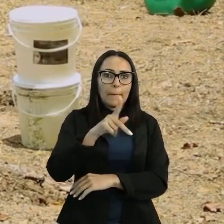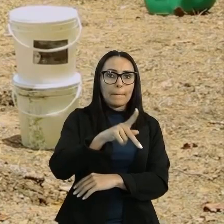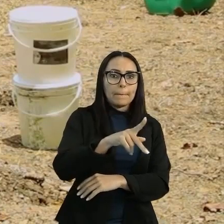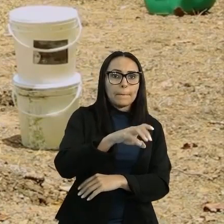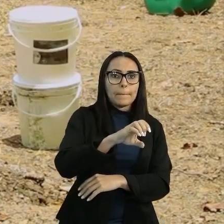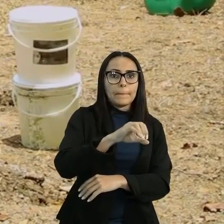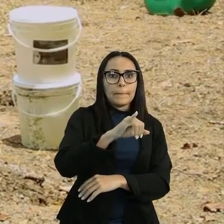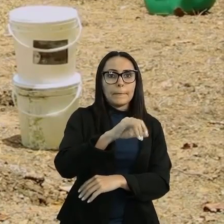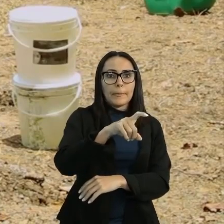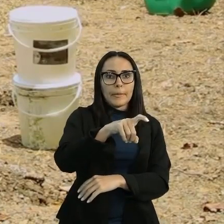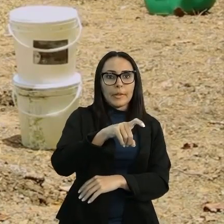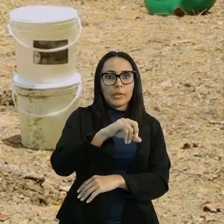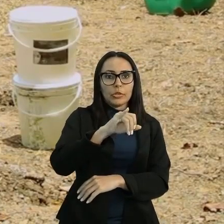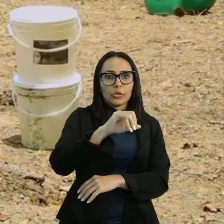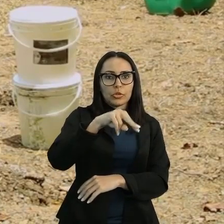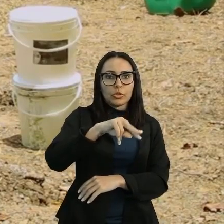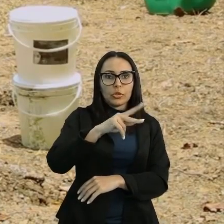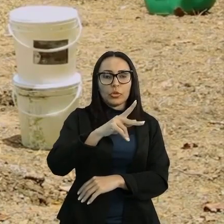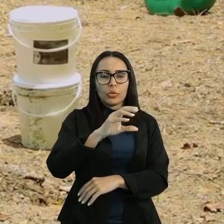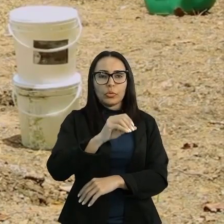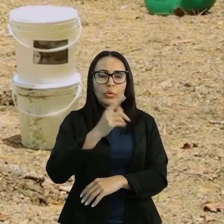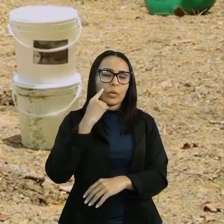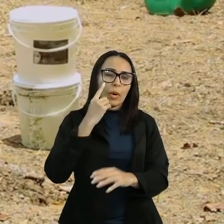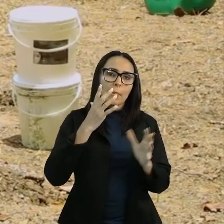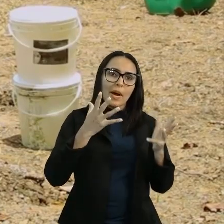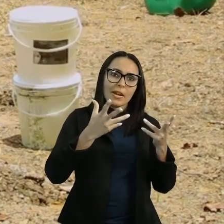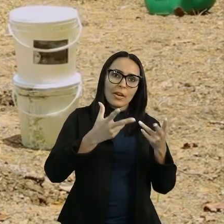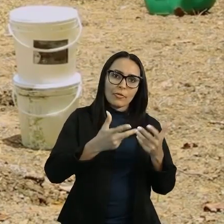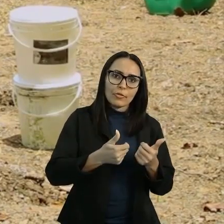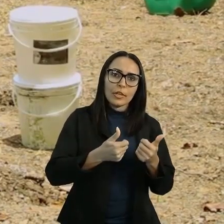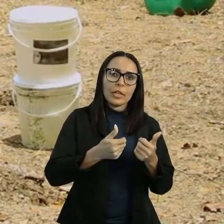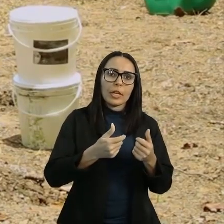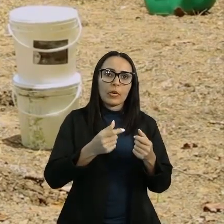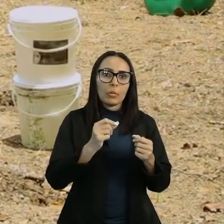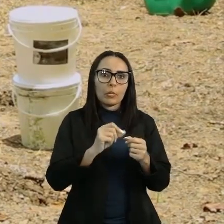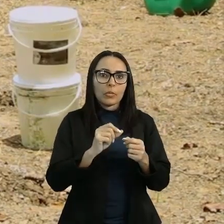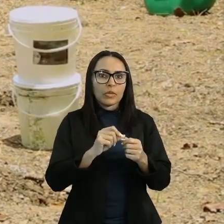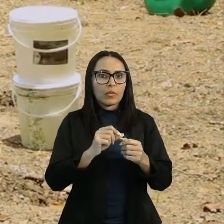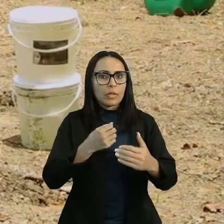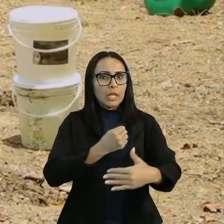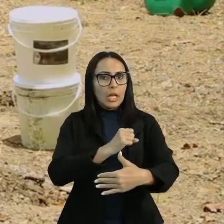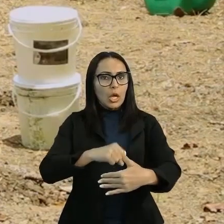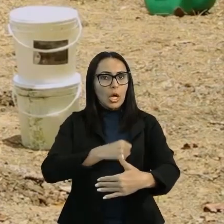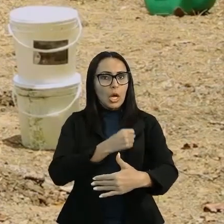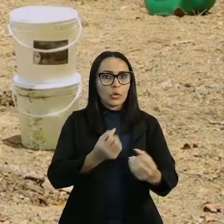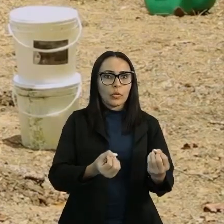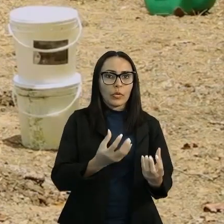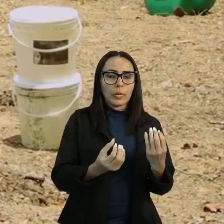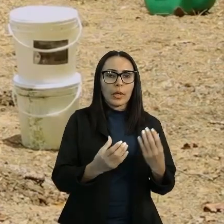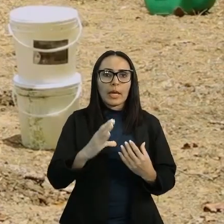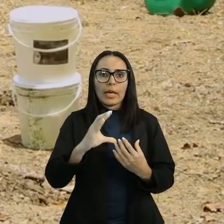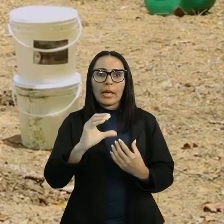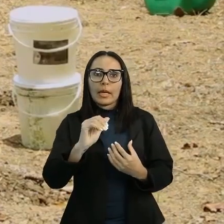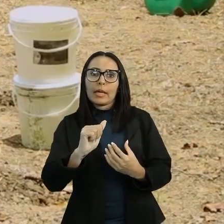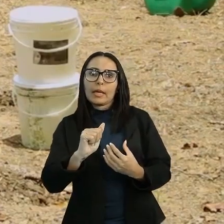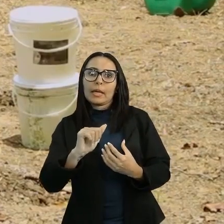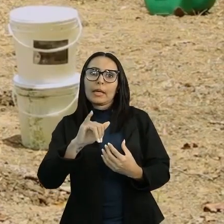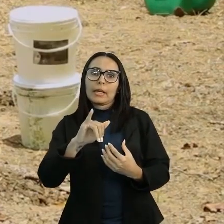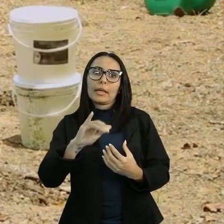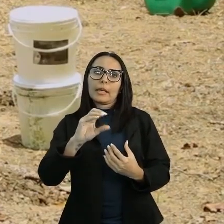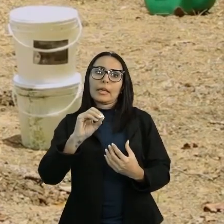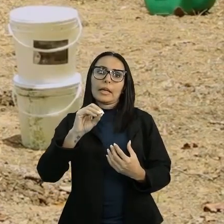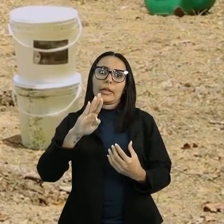invasores e tudo mais, quando pensa na punk, ele abre um outro leque, que é novo para nós também. Sim. Então a Ora Pro